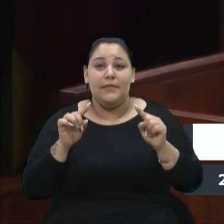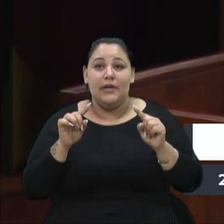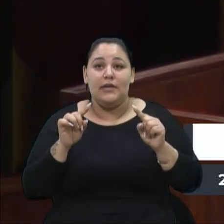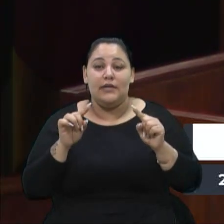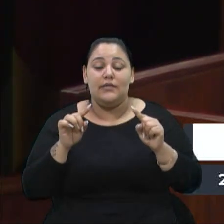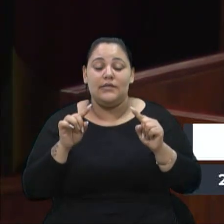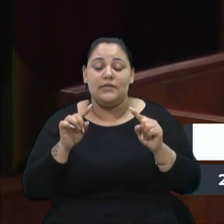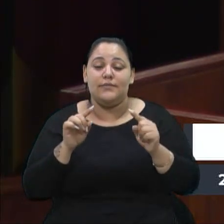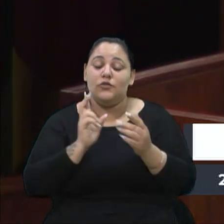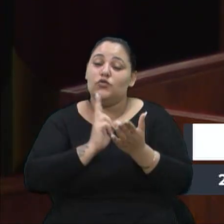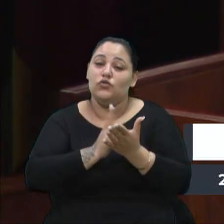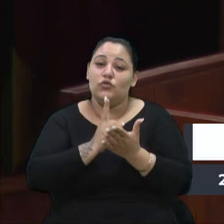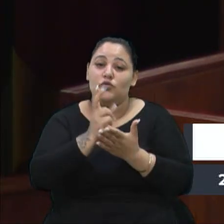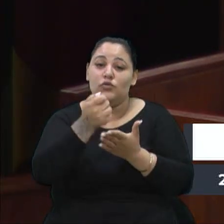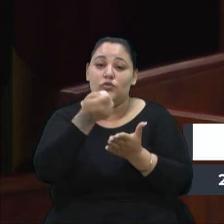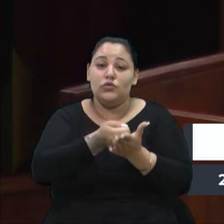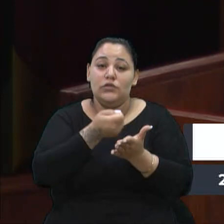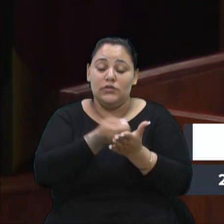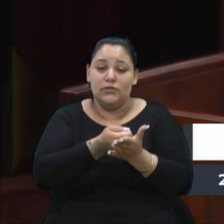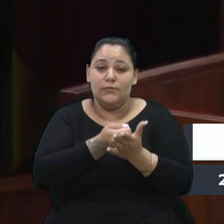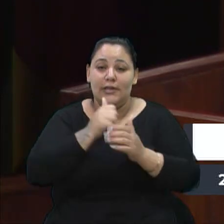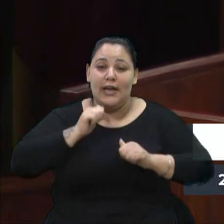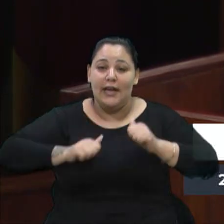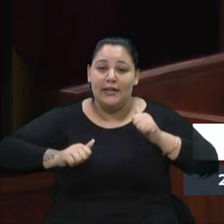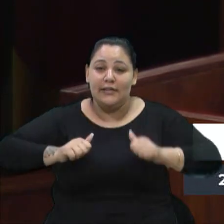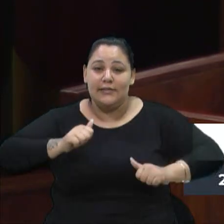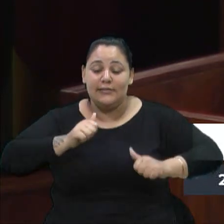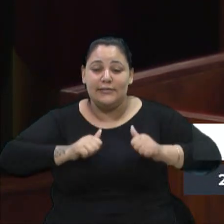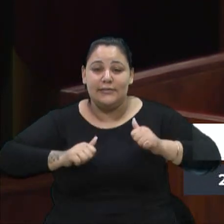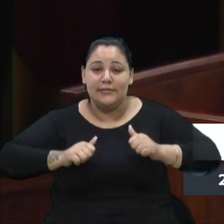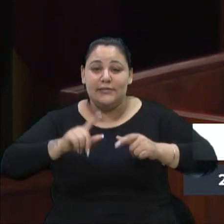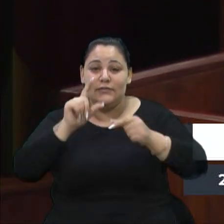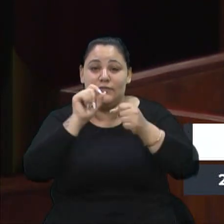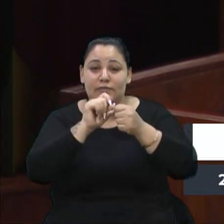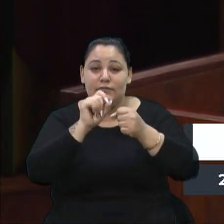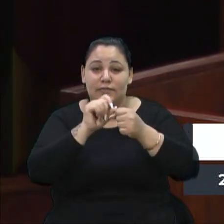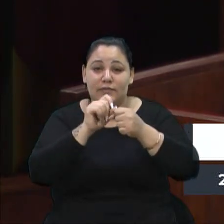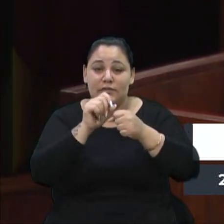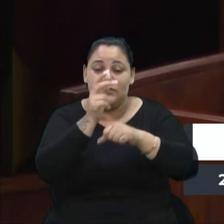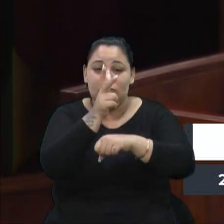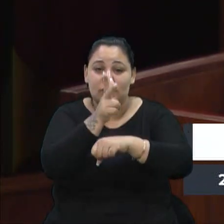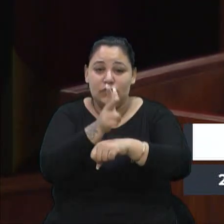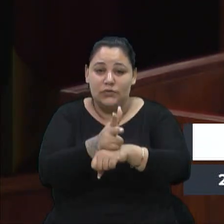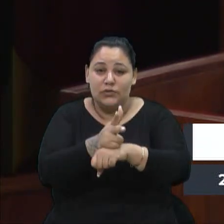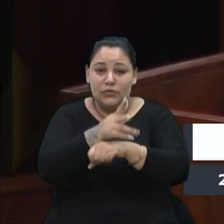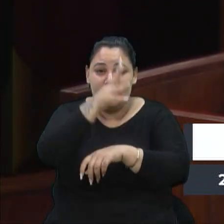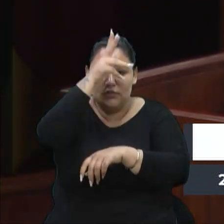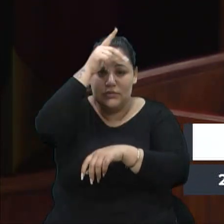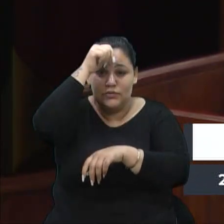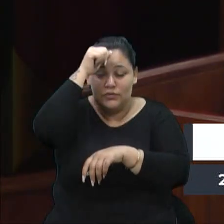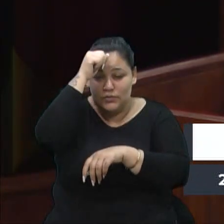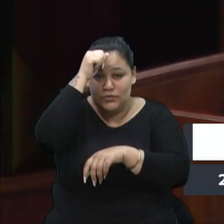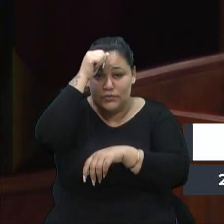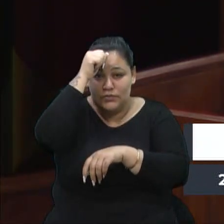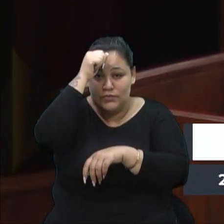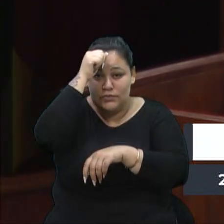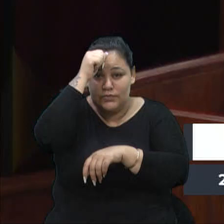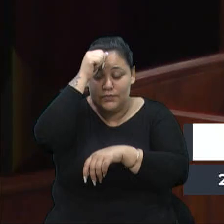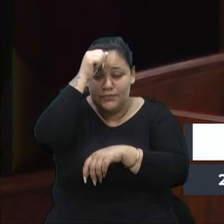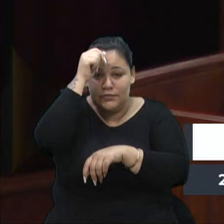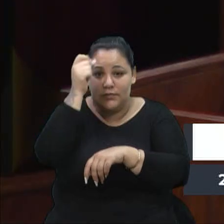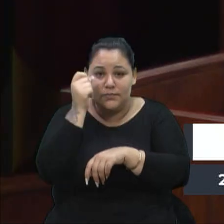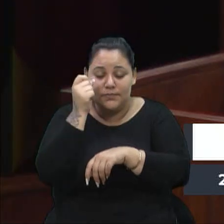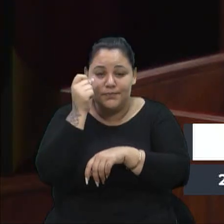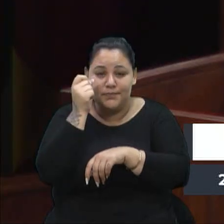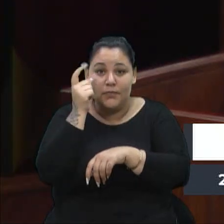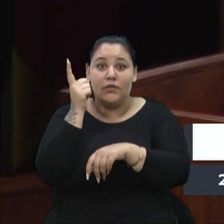nobre causa, Cristiane Torlone produziu em parceria o documentário Amazônia, o Despertar da Florestania,